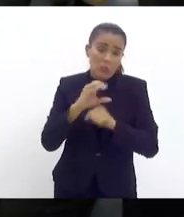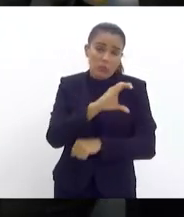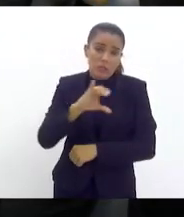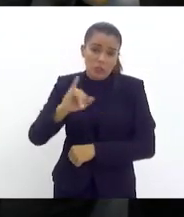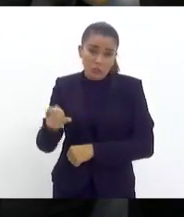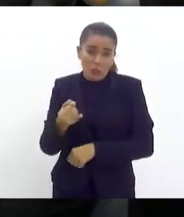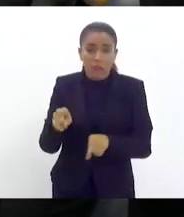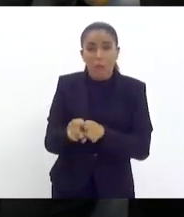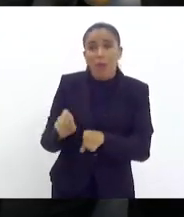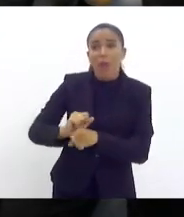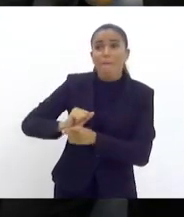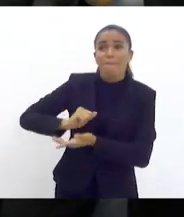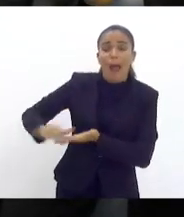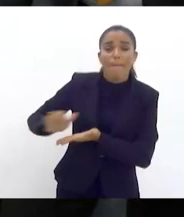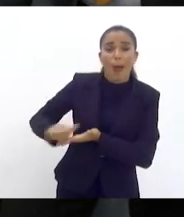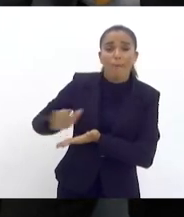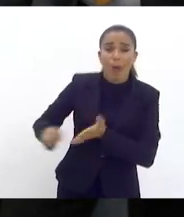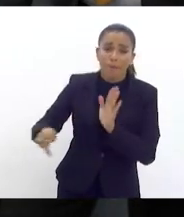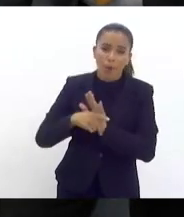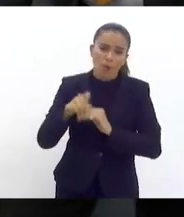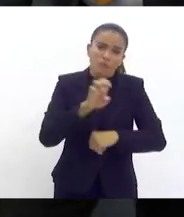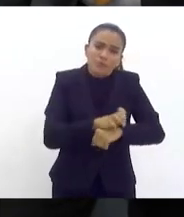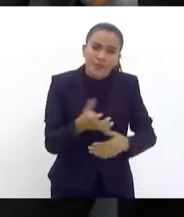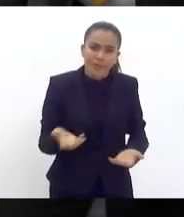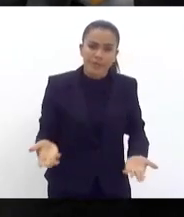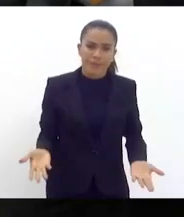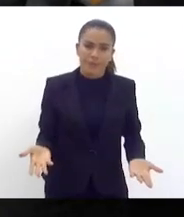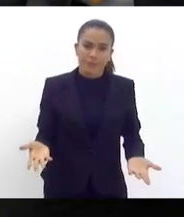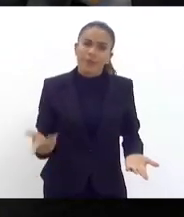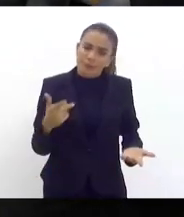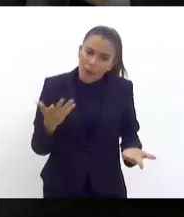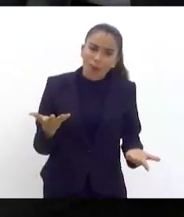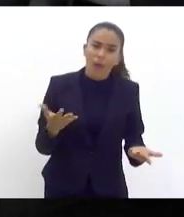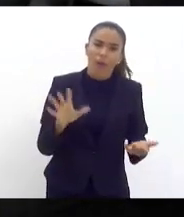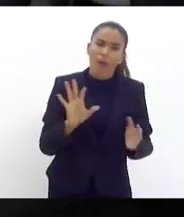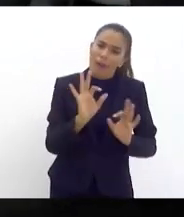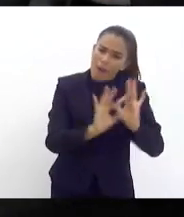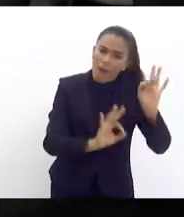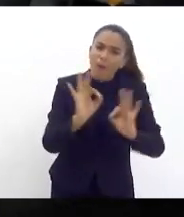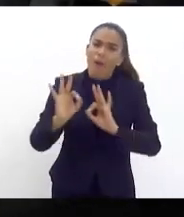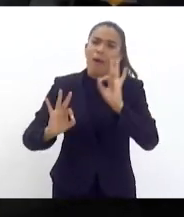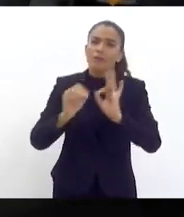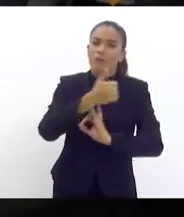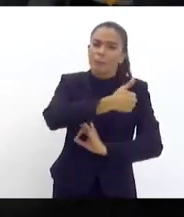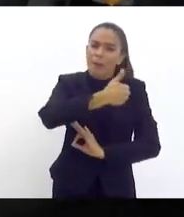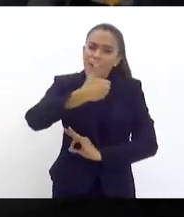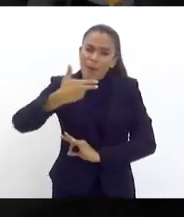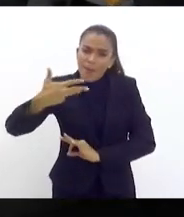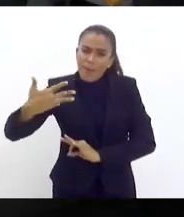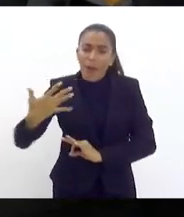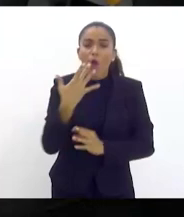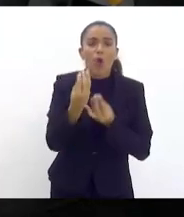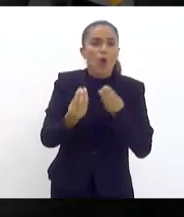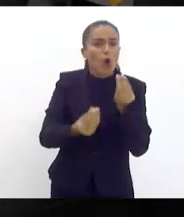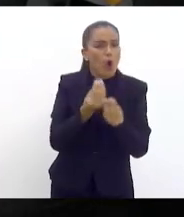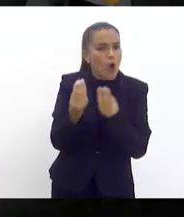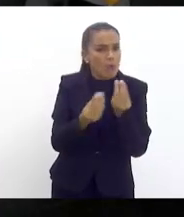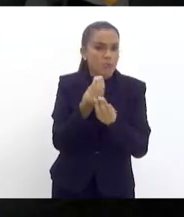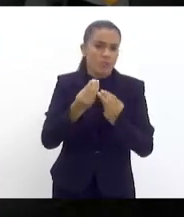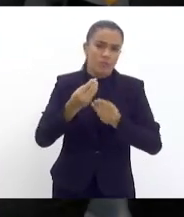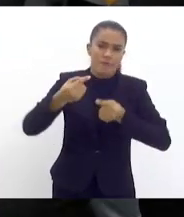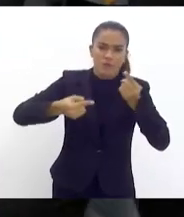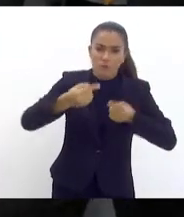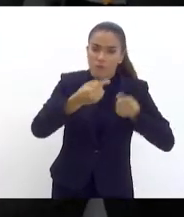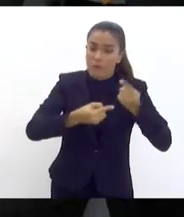e custeio pelo Estado. Então, presidente, é questão de ordem, porque a gente precisa saber como vamos encarar. Se vai ter a votação